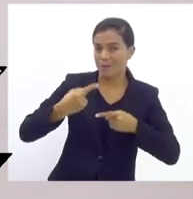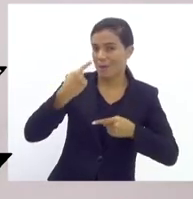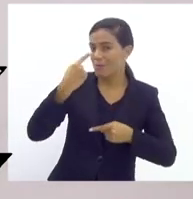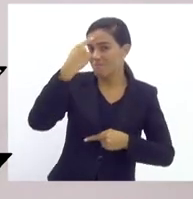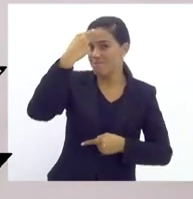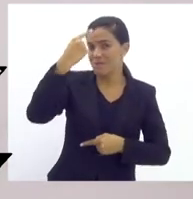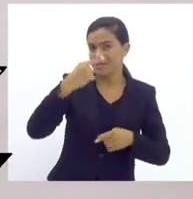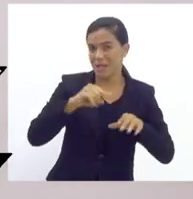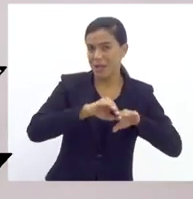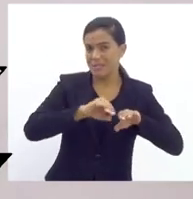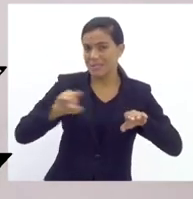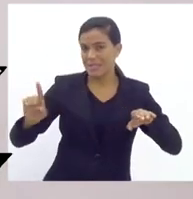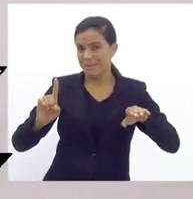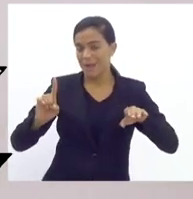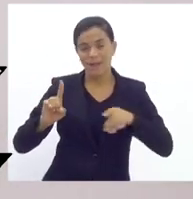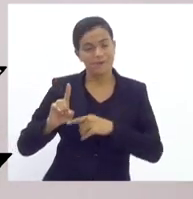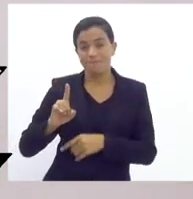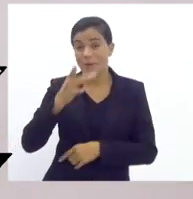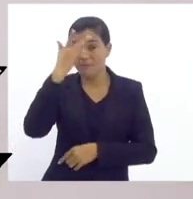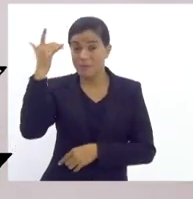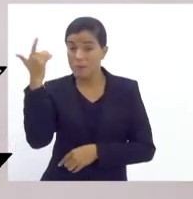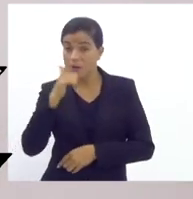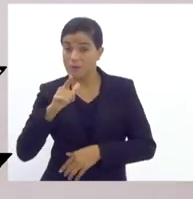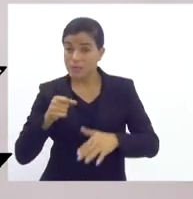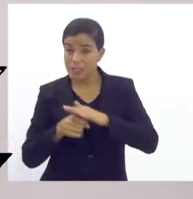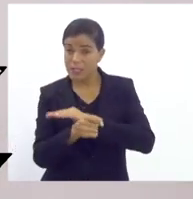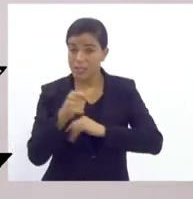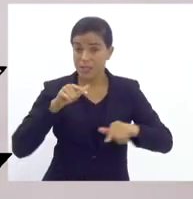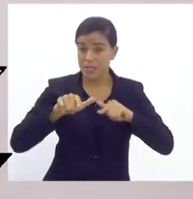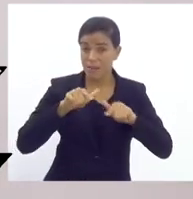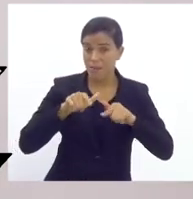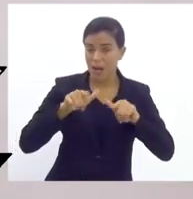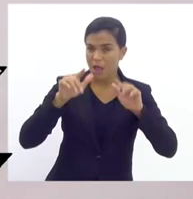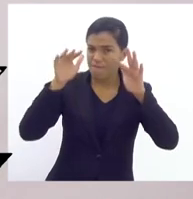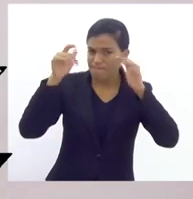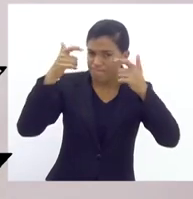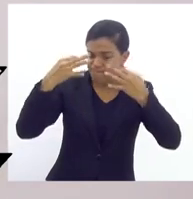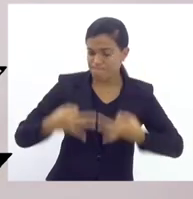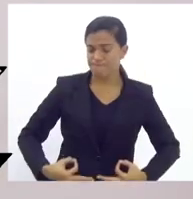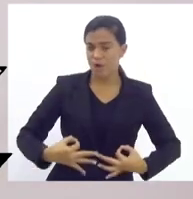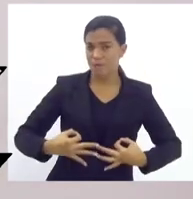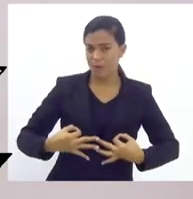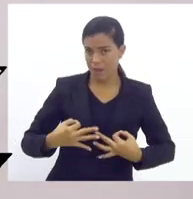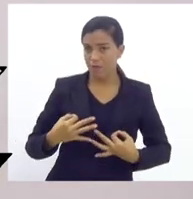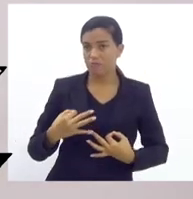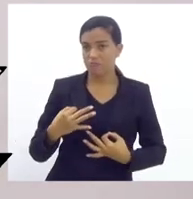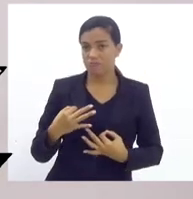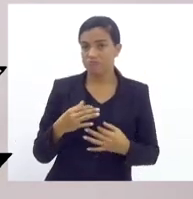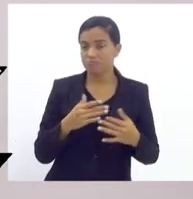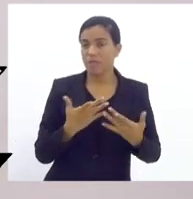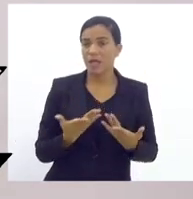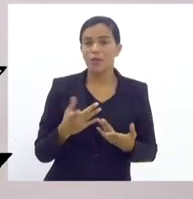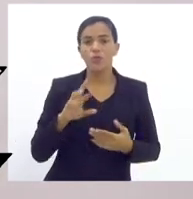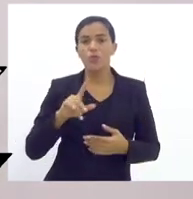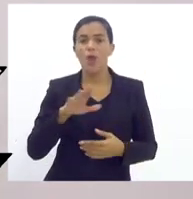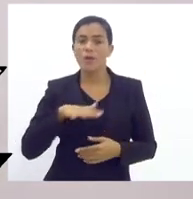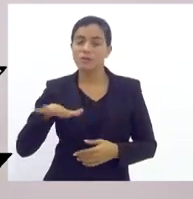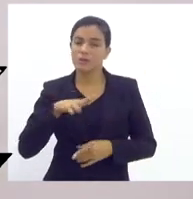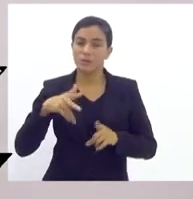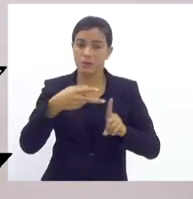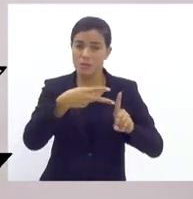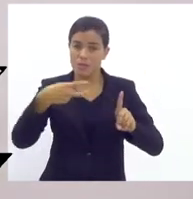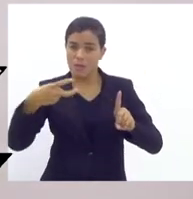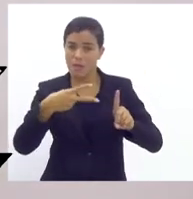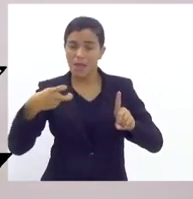isoladamente né uma pessoa para conseguir um trabalho formal regular né que não seja uma situação de exploração